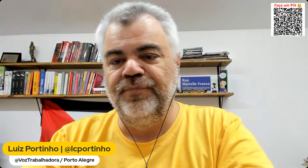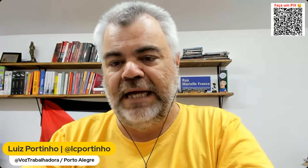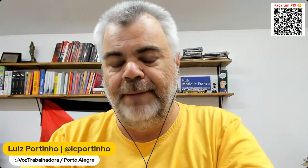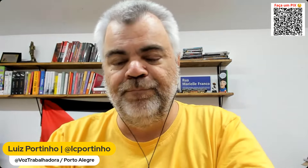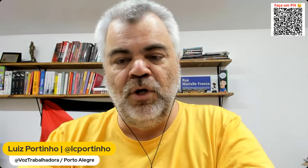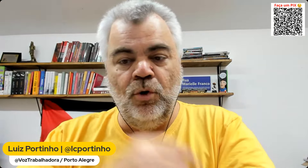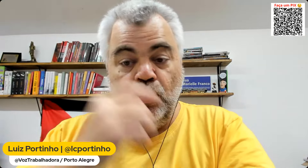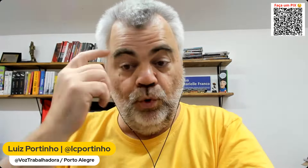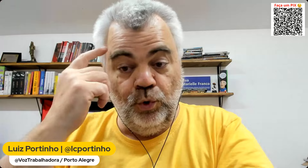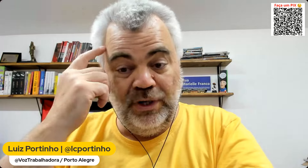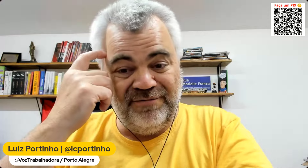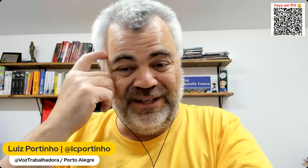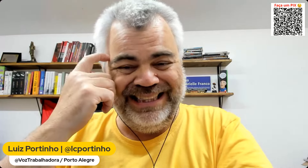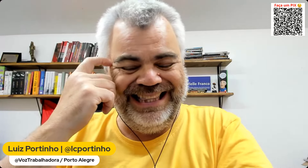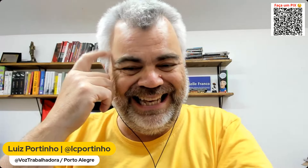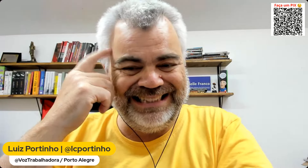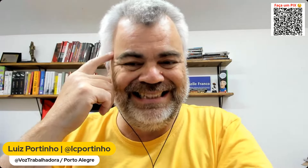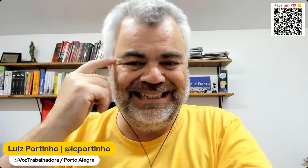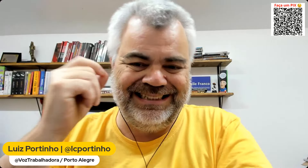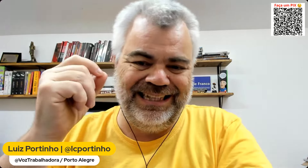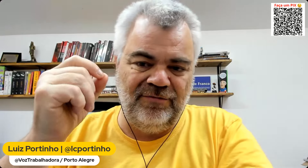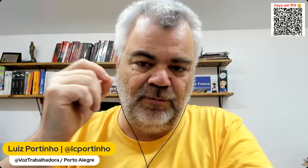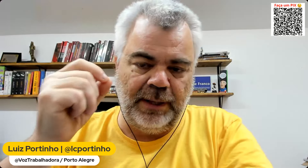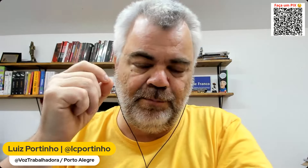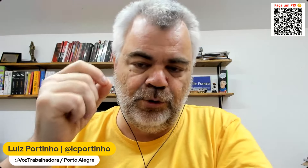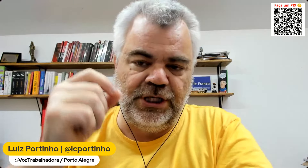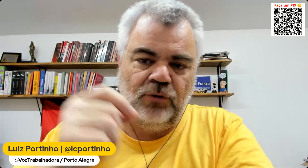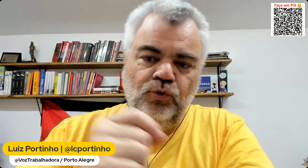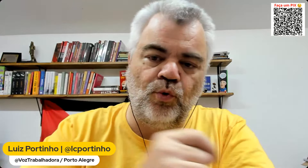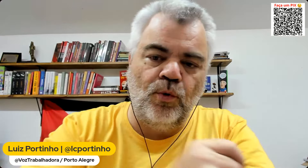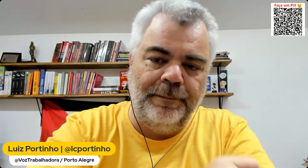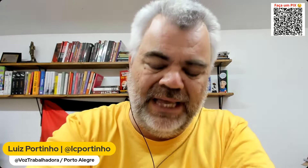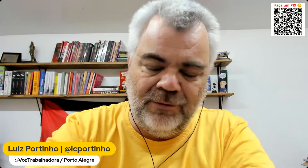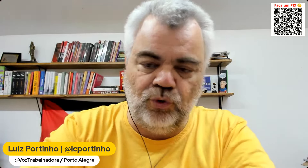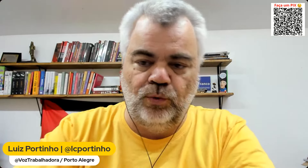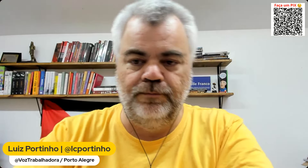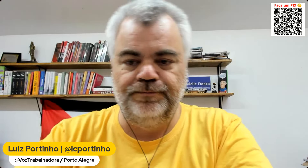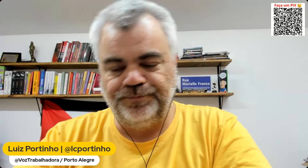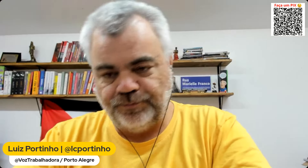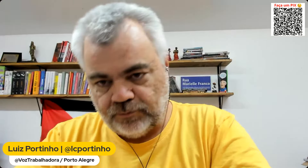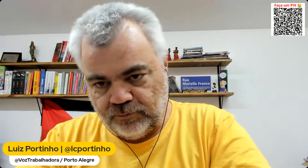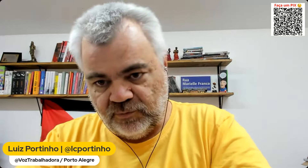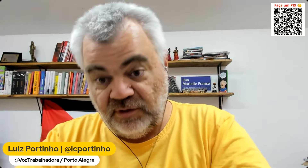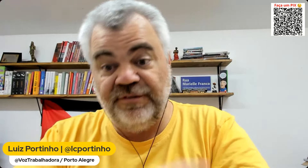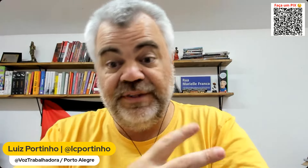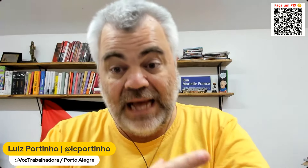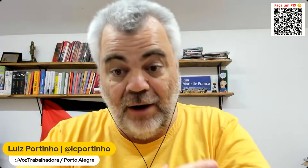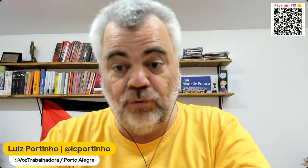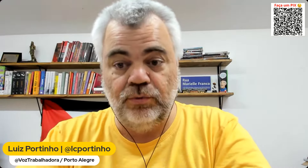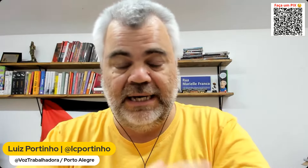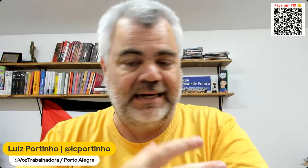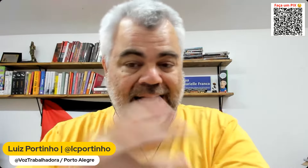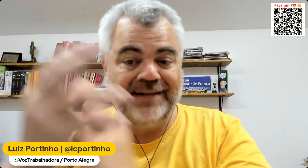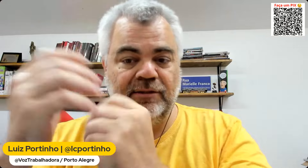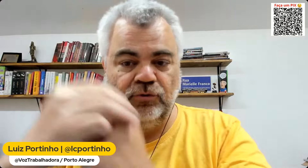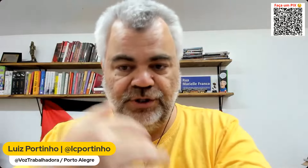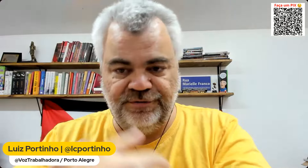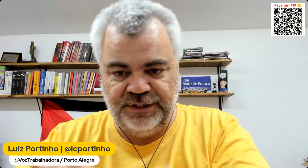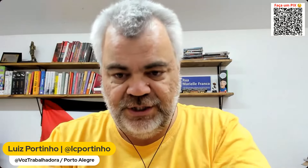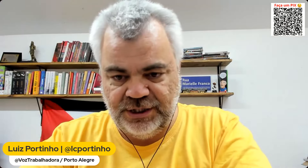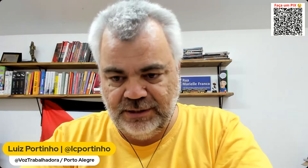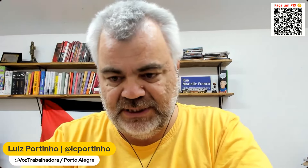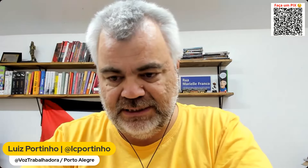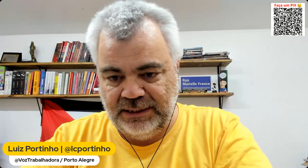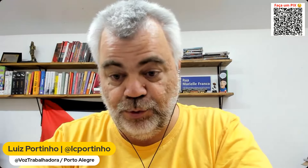G20, tá? O Lula foi decisivo para puxar o documento final, a carta